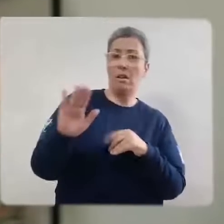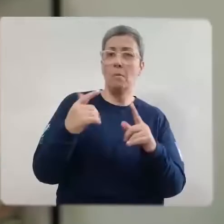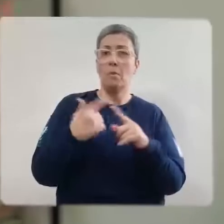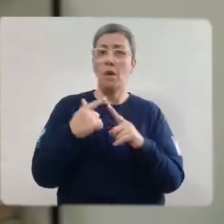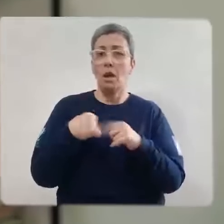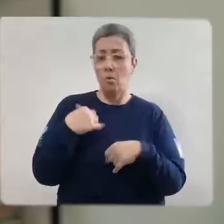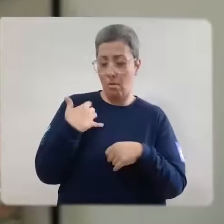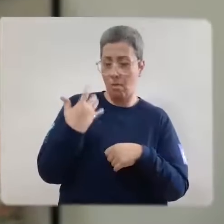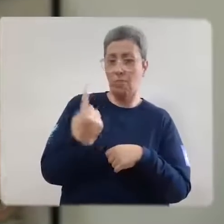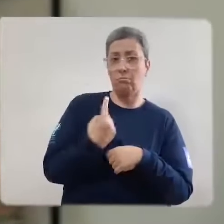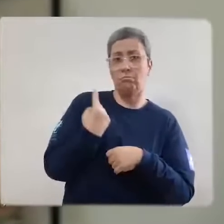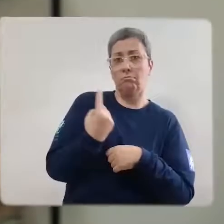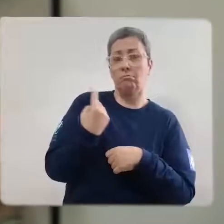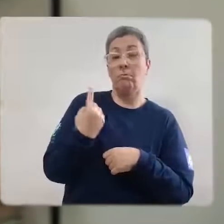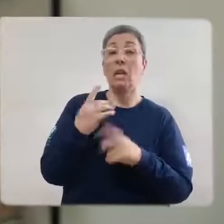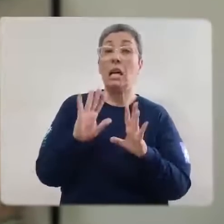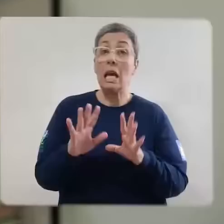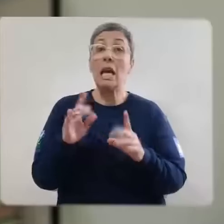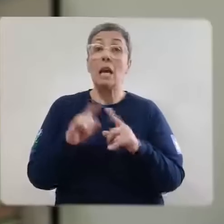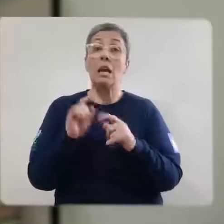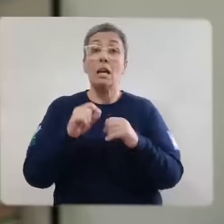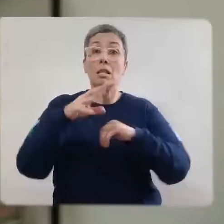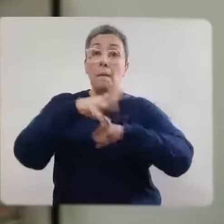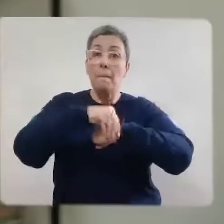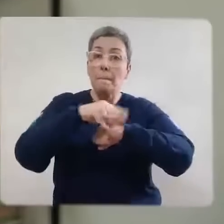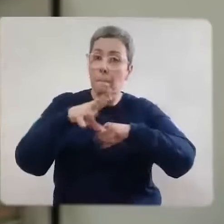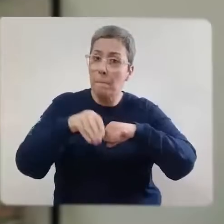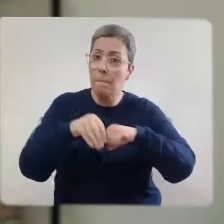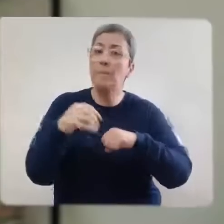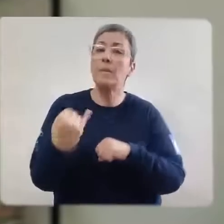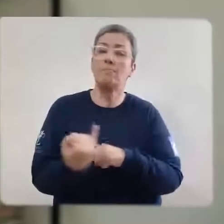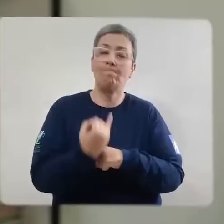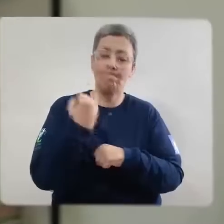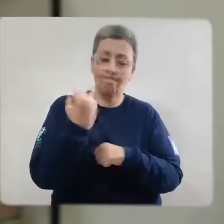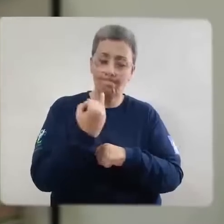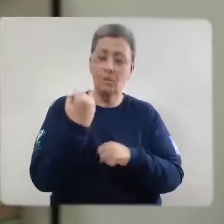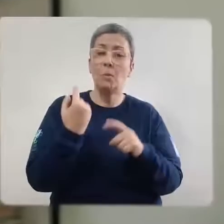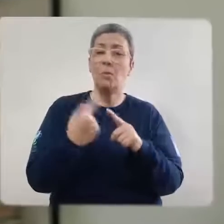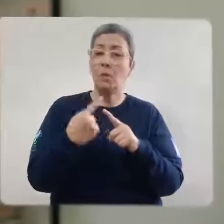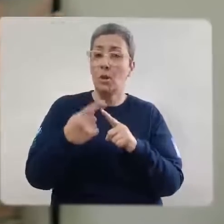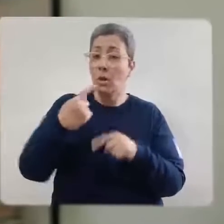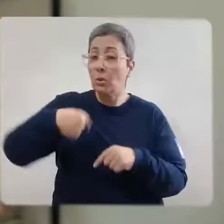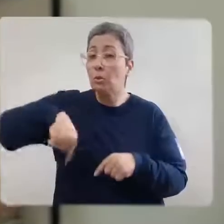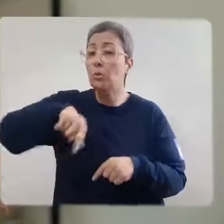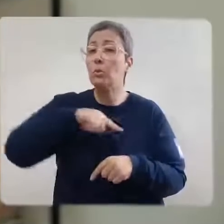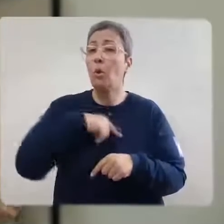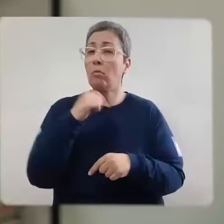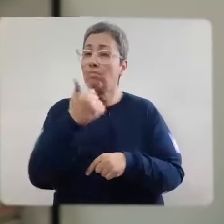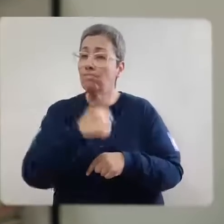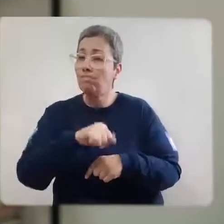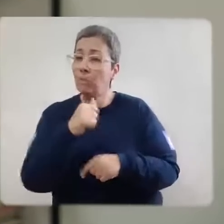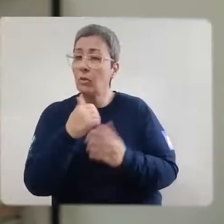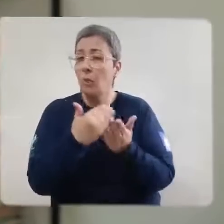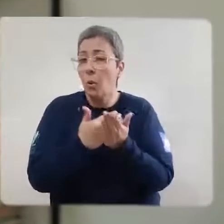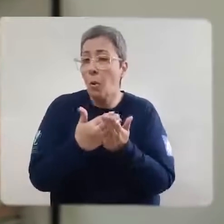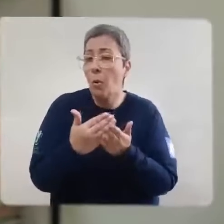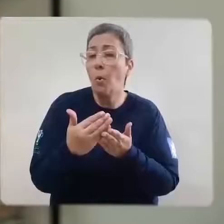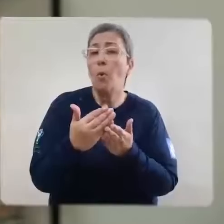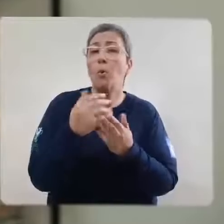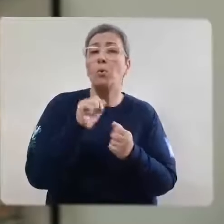daqui que eu quero permanecer isolado. Então esses repertórios são importantes, né? Porque a gente começa a avaliar dessa